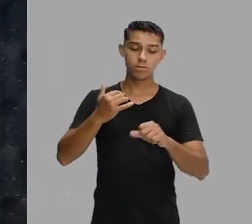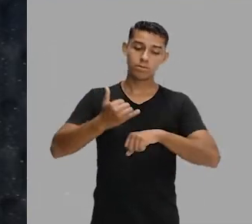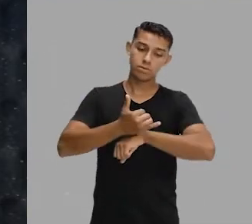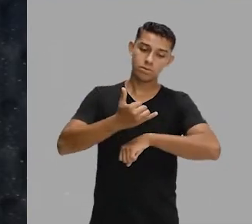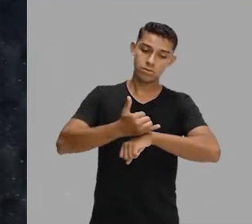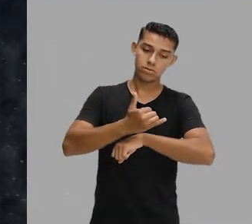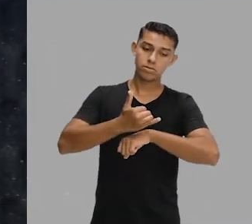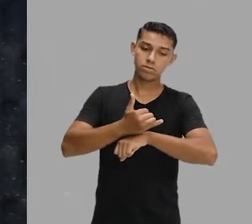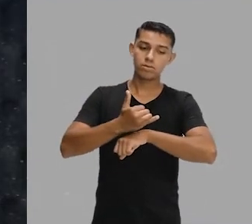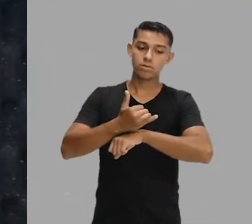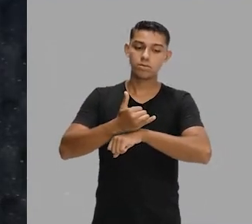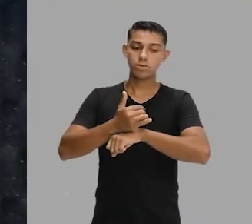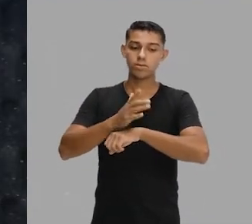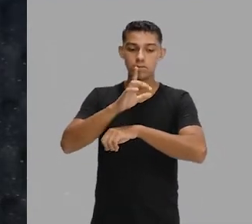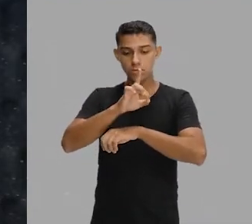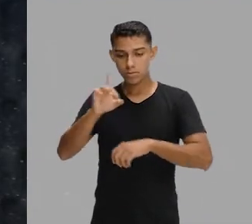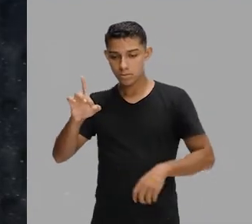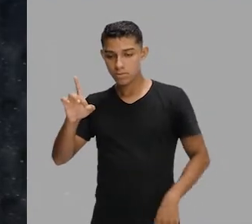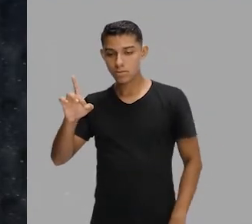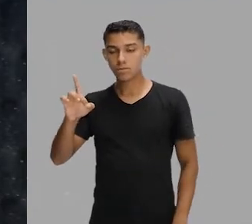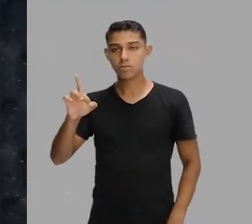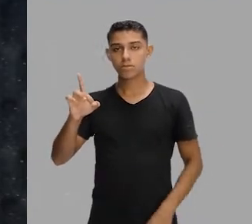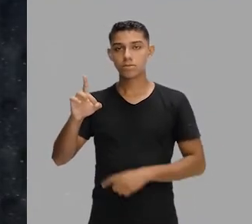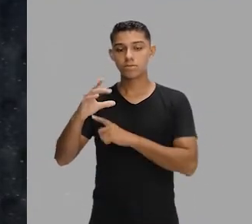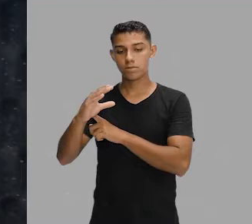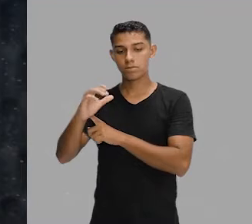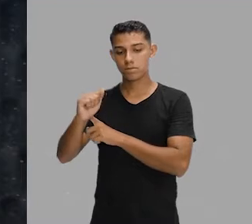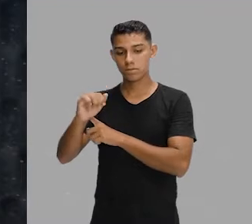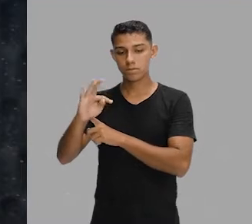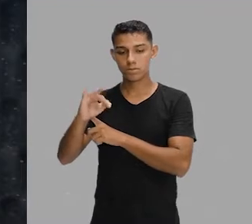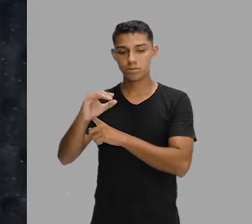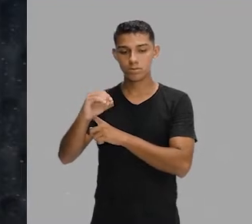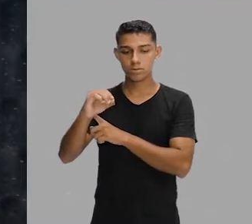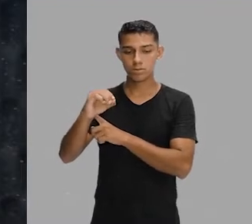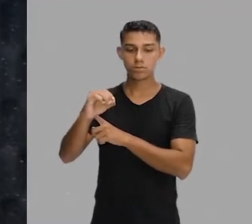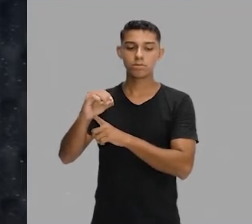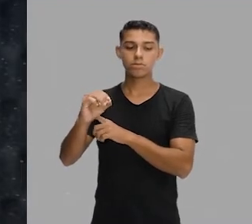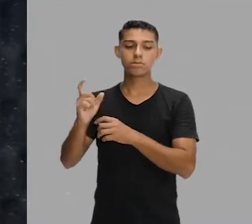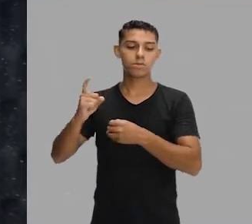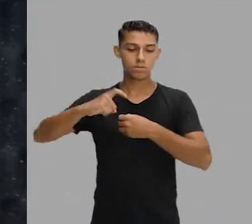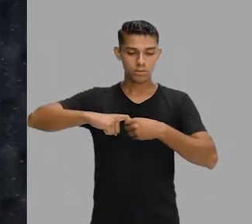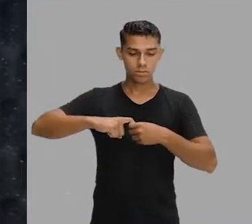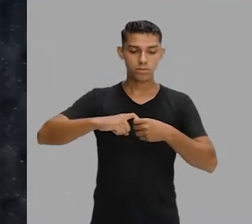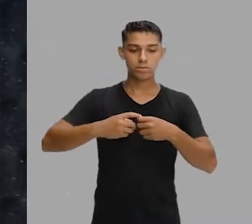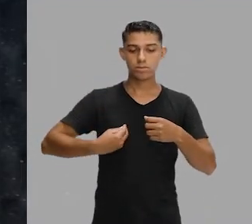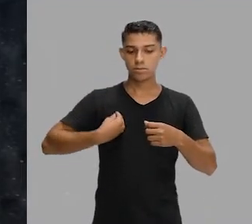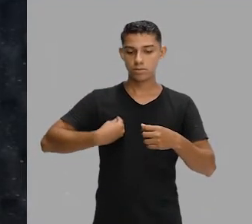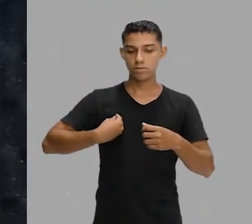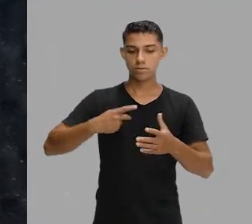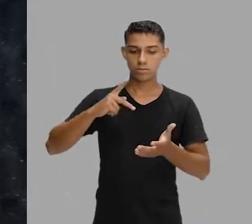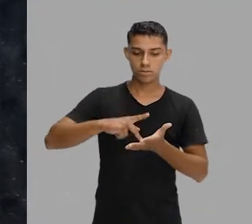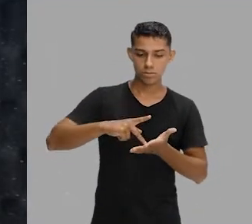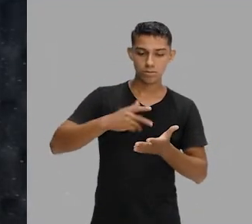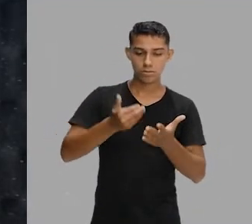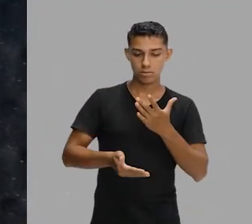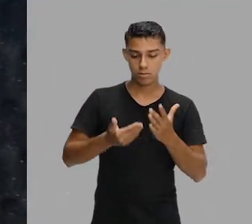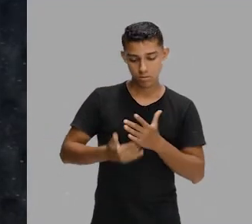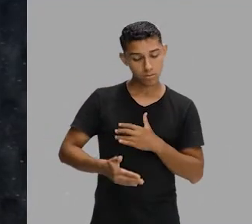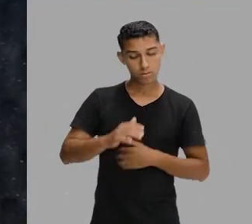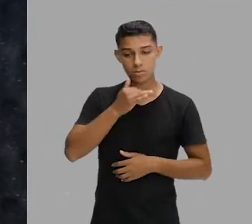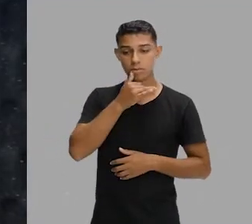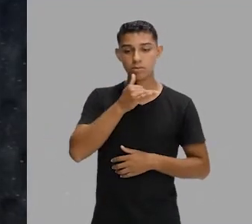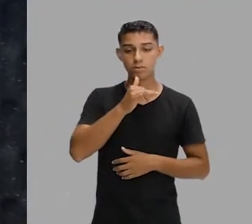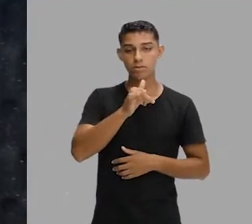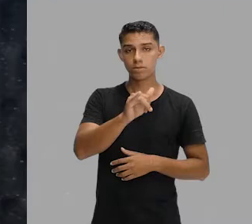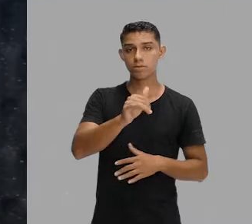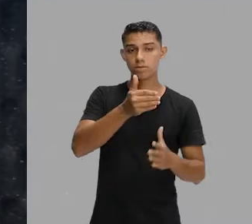metal da direita, que era cátion, volta à forma original. Aí o da esquerda perde elétrons, aí